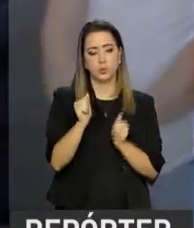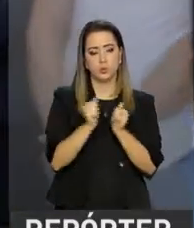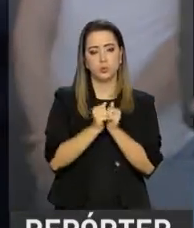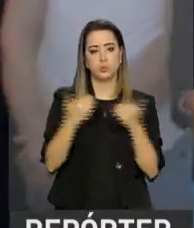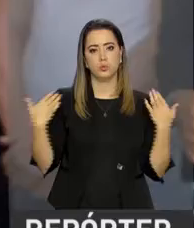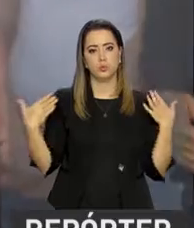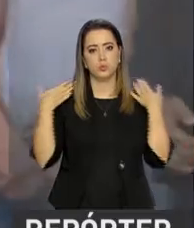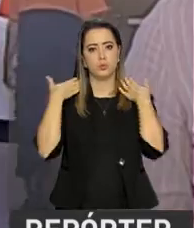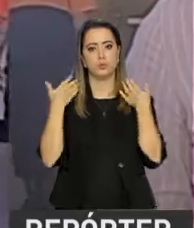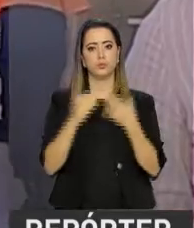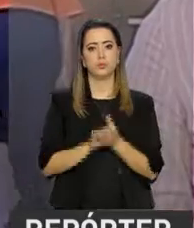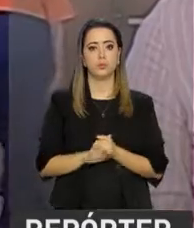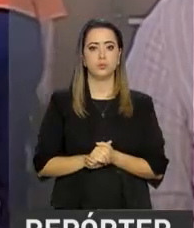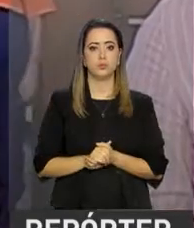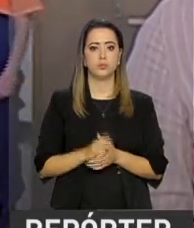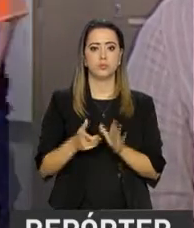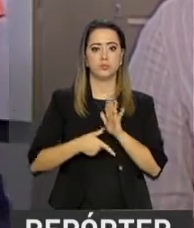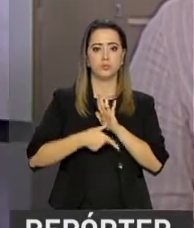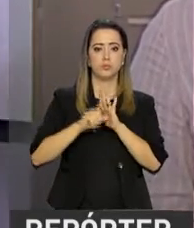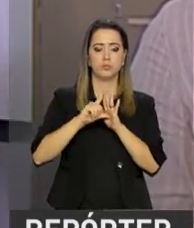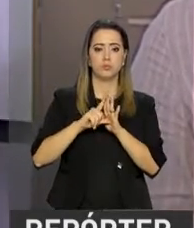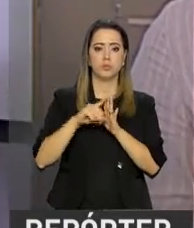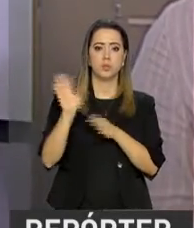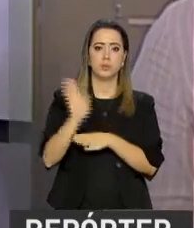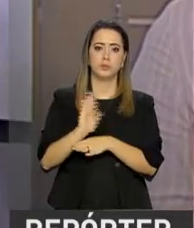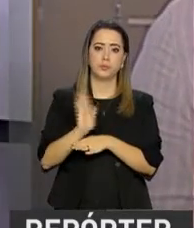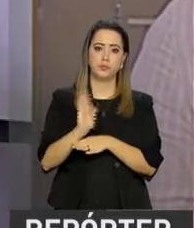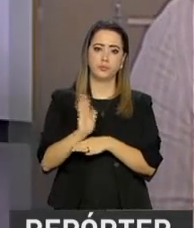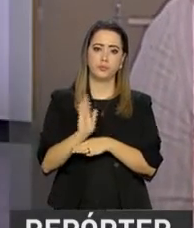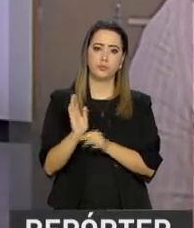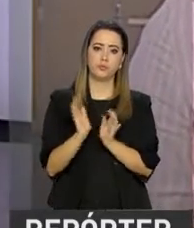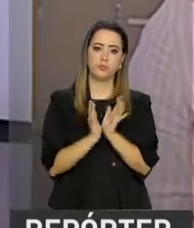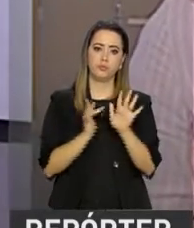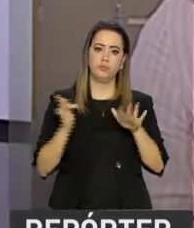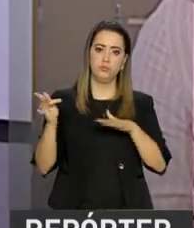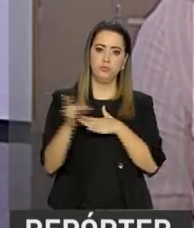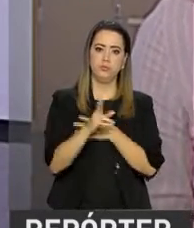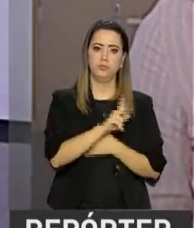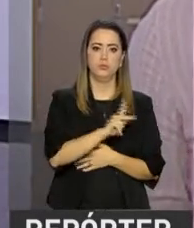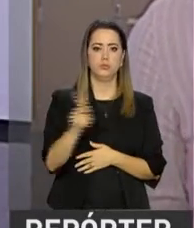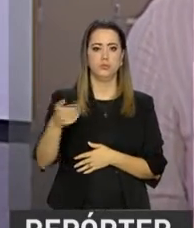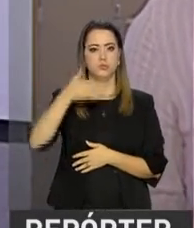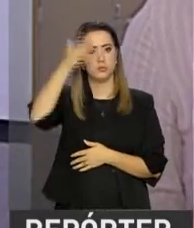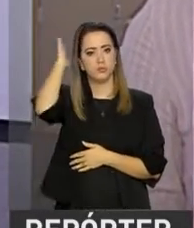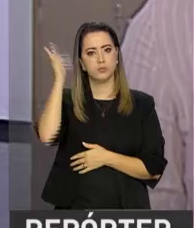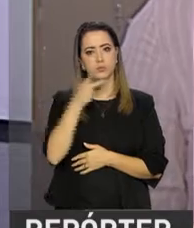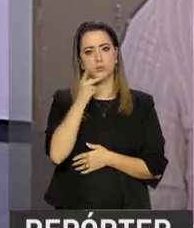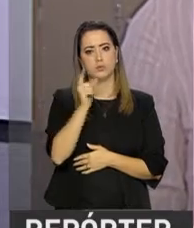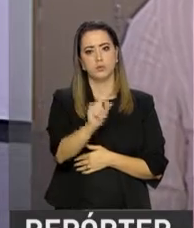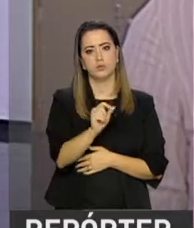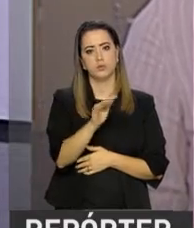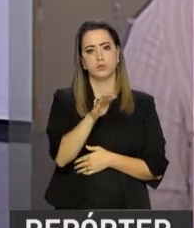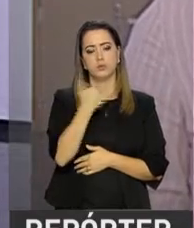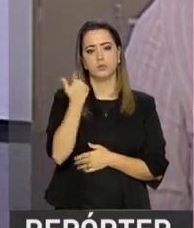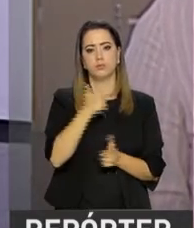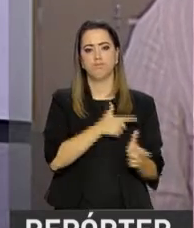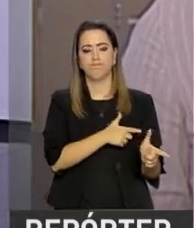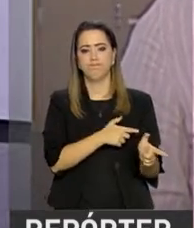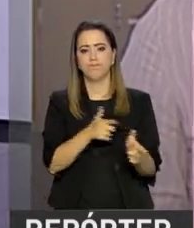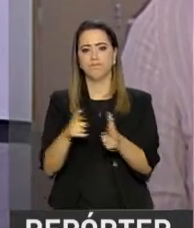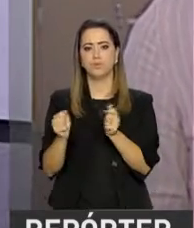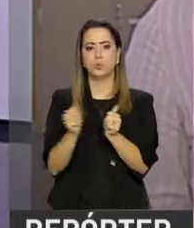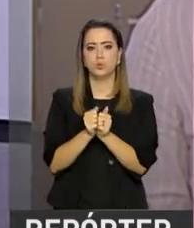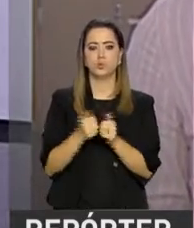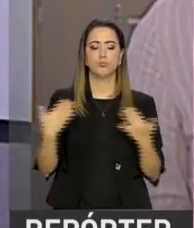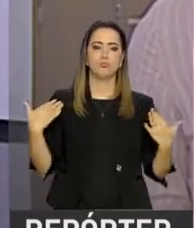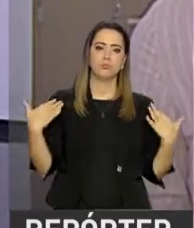motorista Anderson. Mais cedo, em vídeo divulgado nas redes sociais, o presidente Temer afirmou que o assassinato de Marielle e